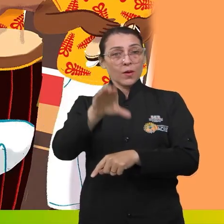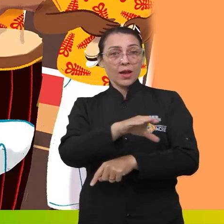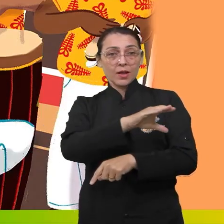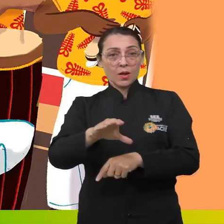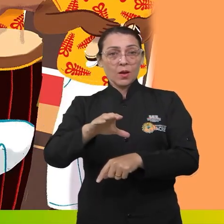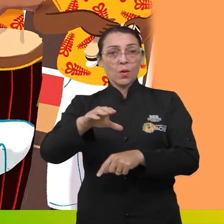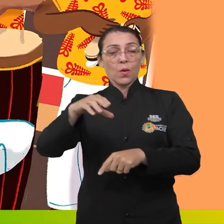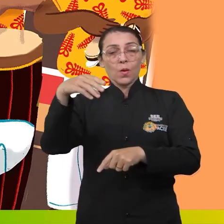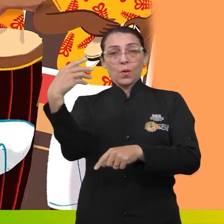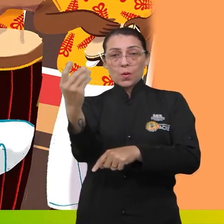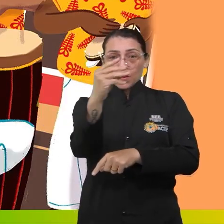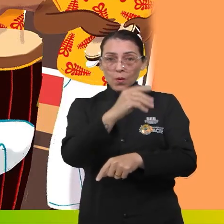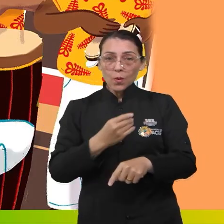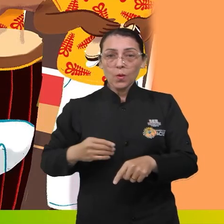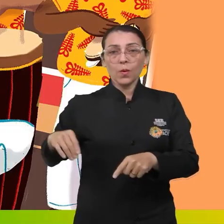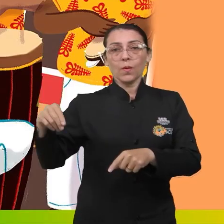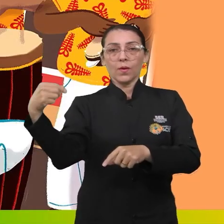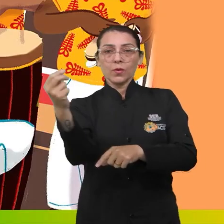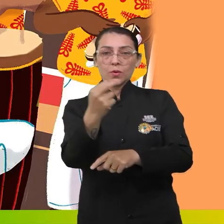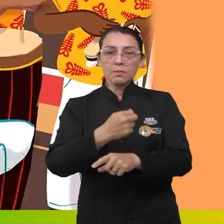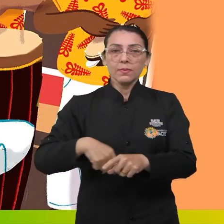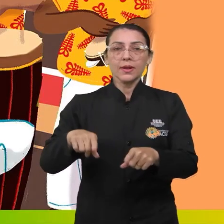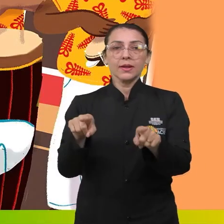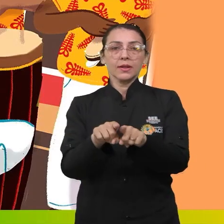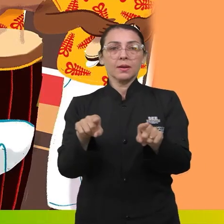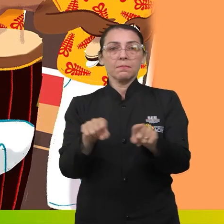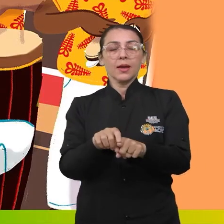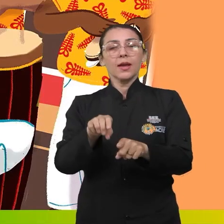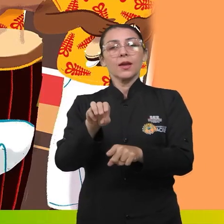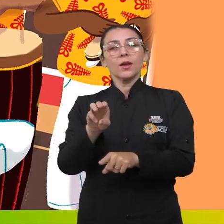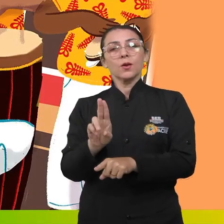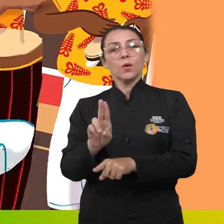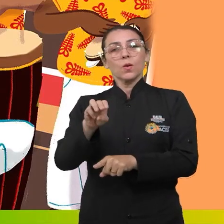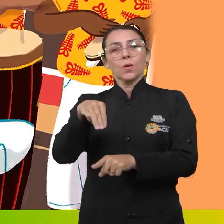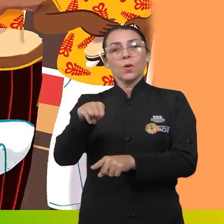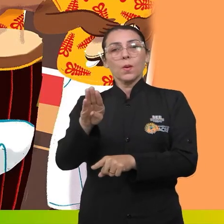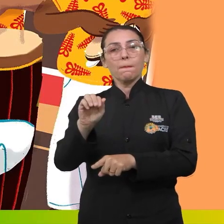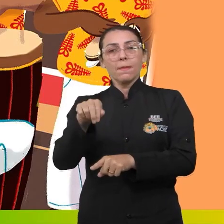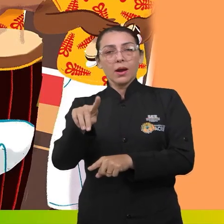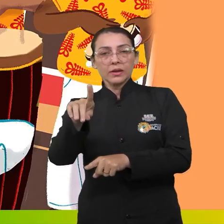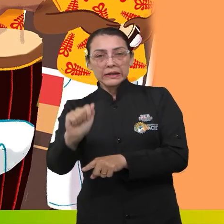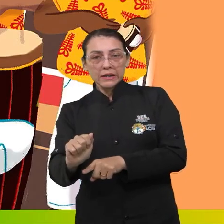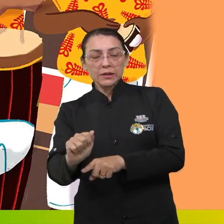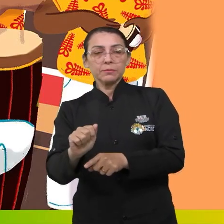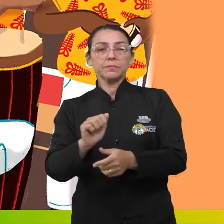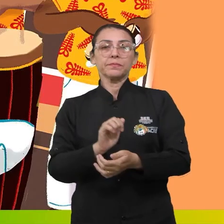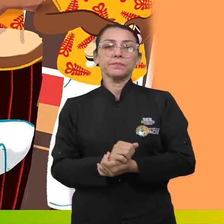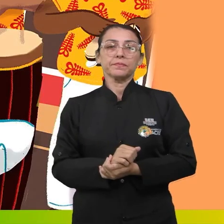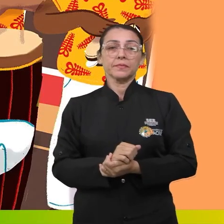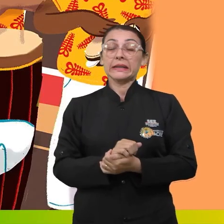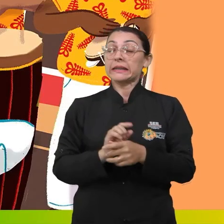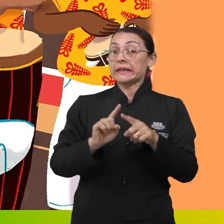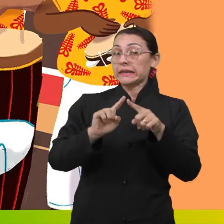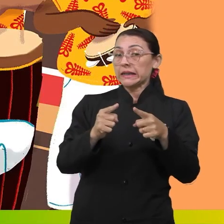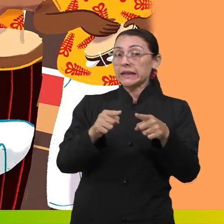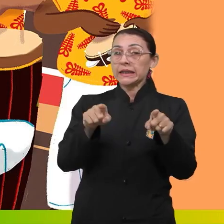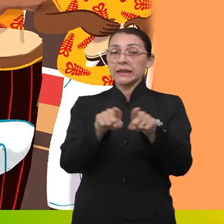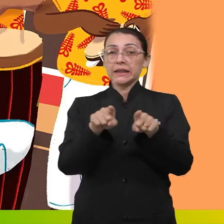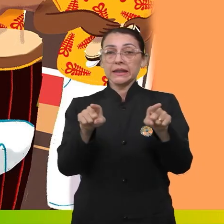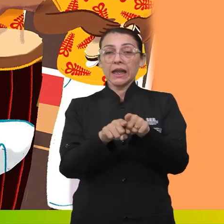também, principalmente, o catolicismo, o candomblé, a umbanda. Embora haja